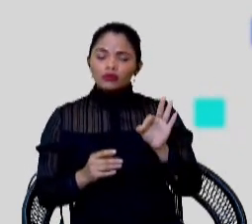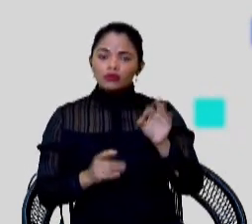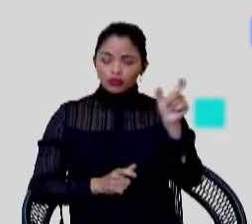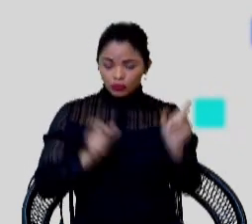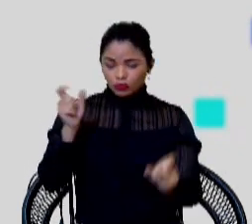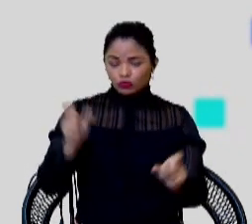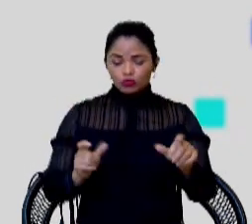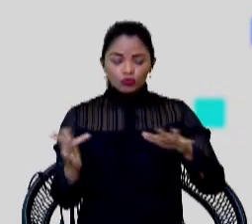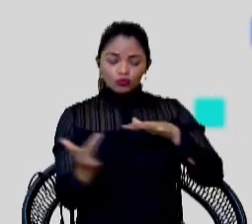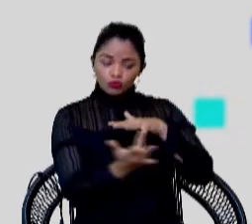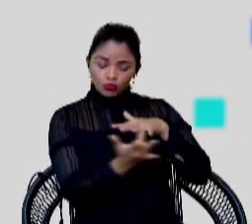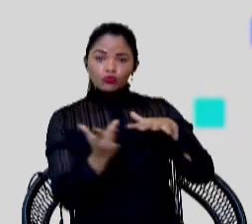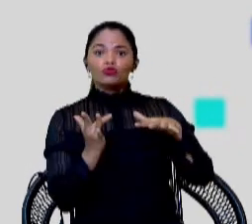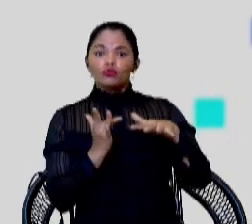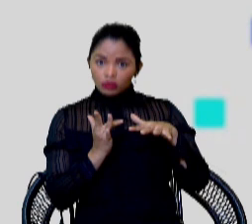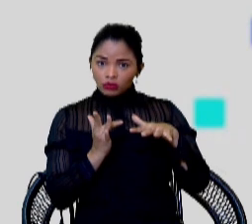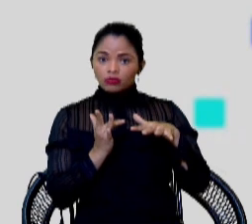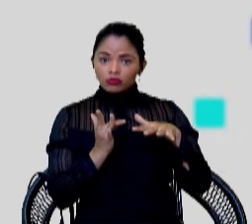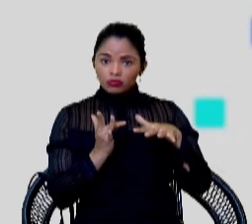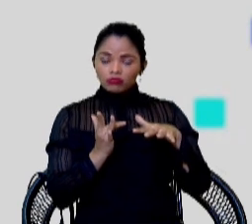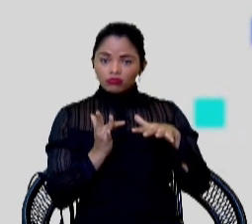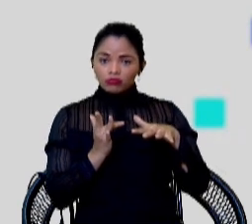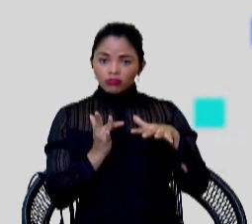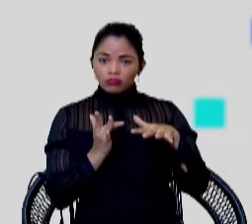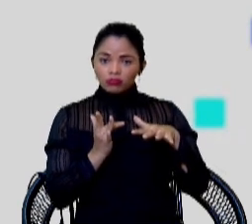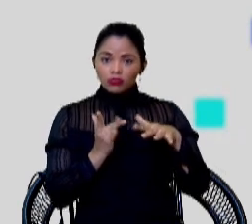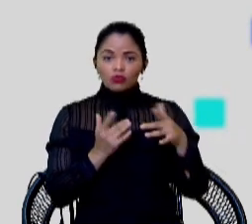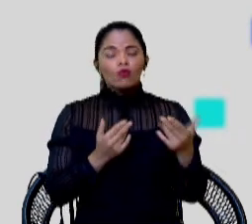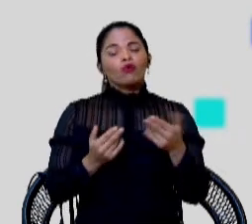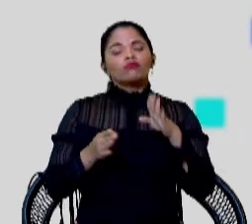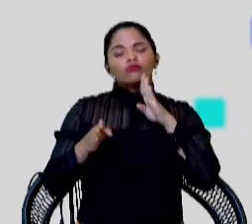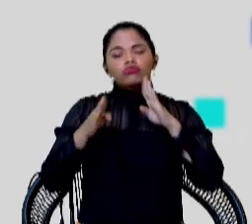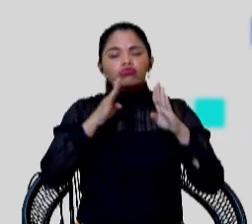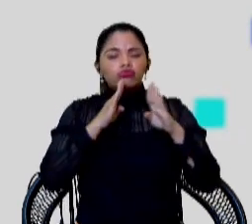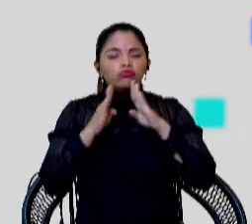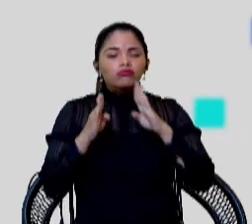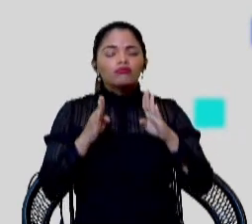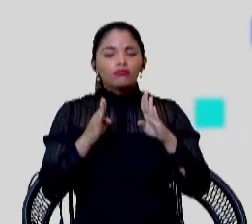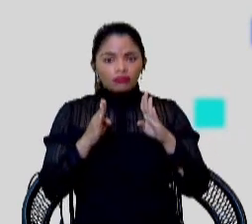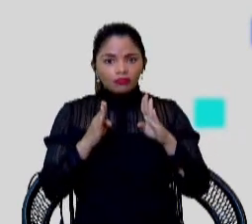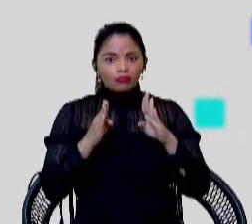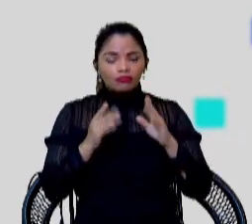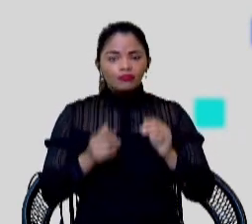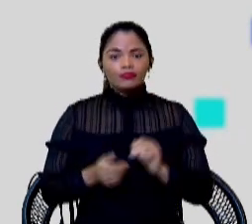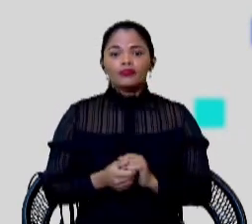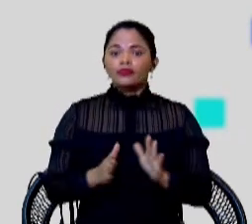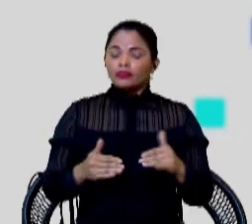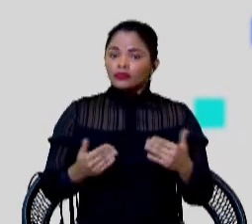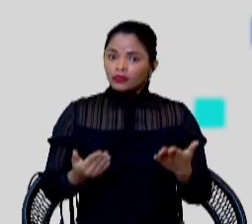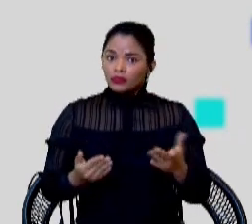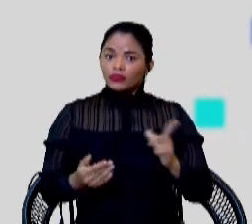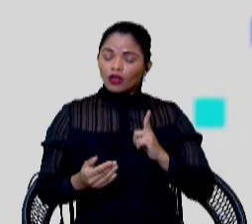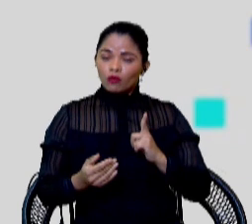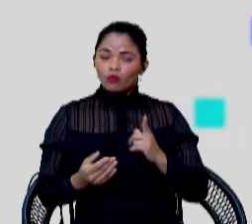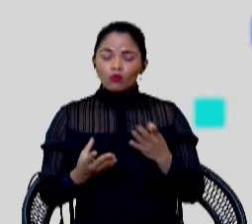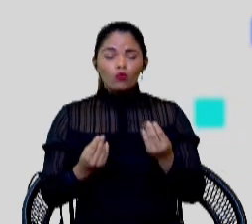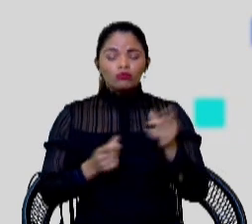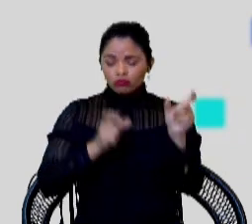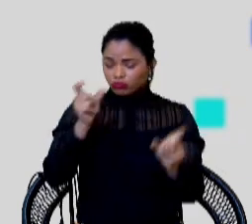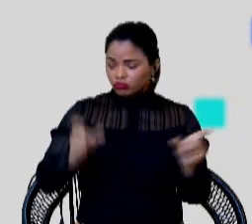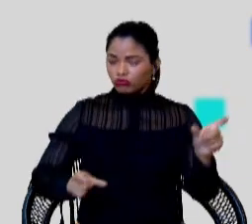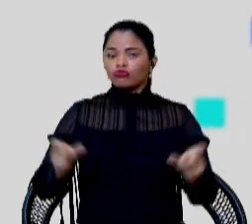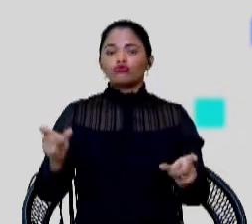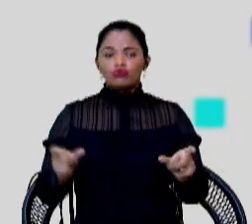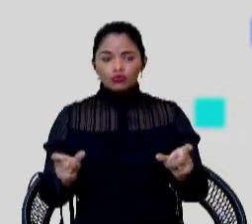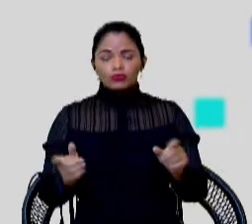sociais no todo acessam o Facebook. Olha o share que ele tem dentro de um todo, né? Então, a gente ainda está com muito usuário